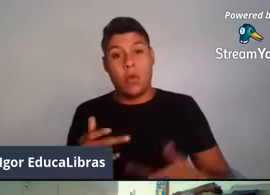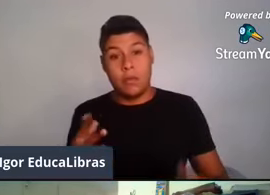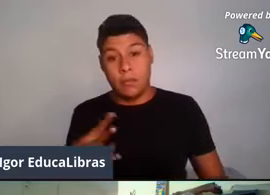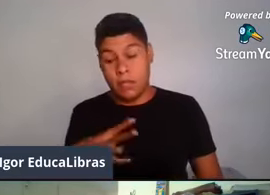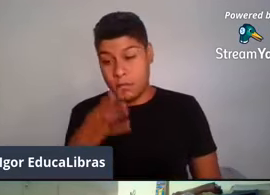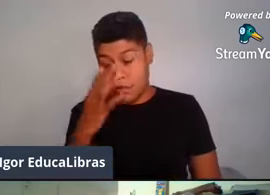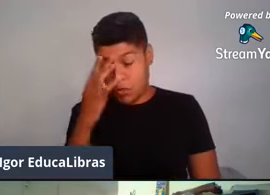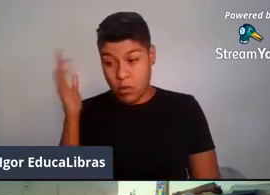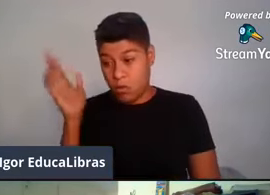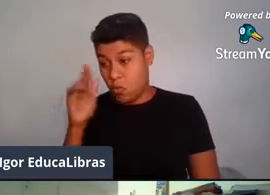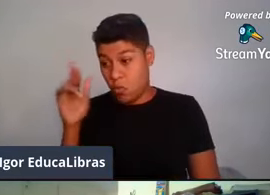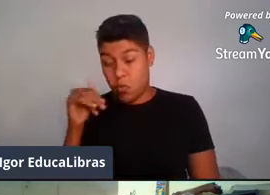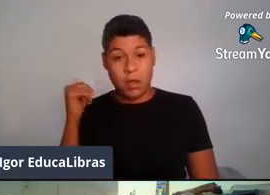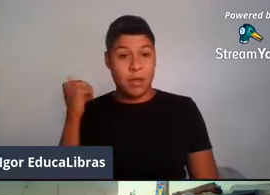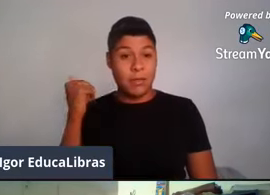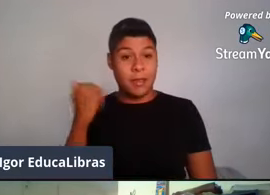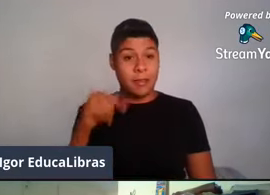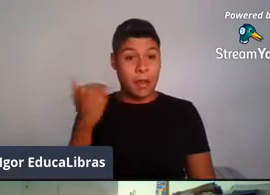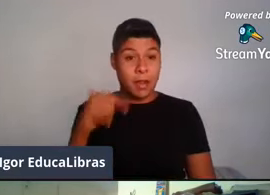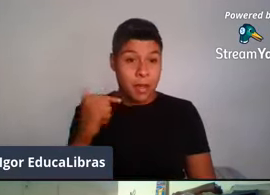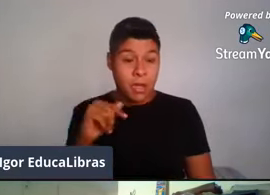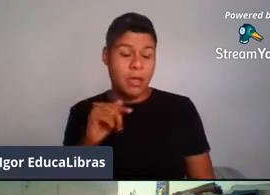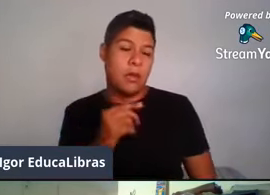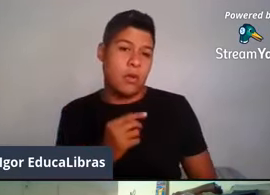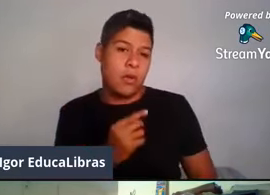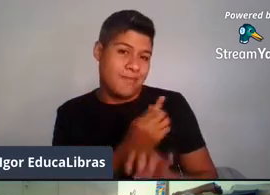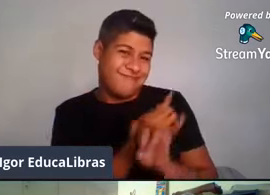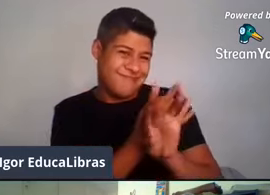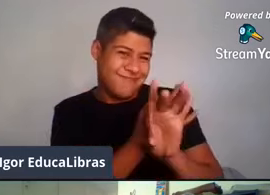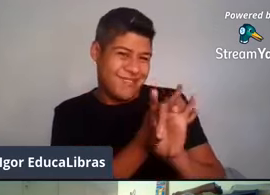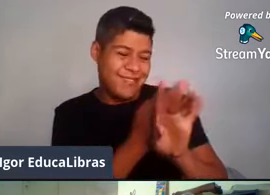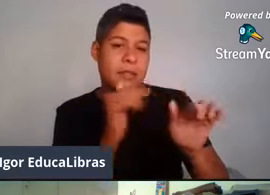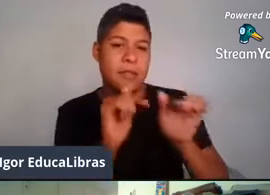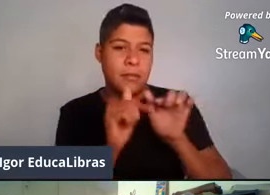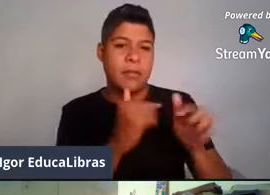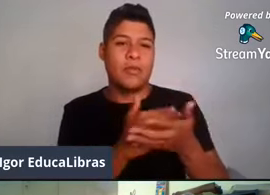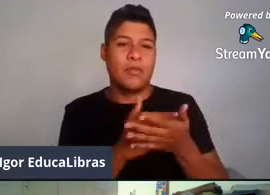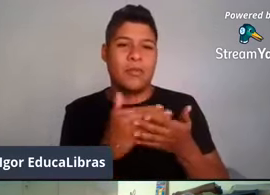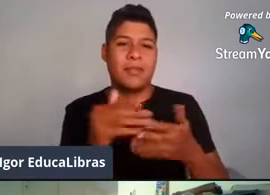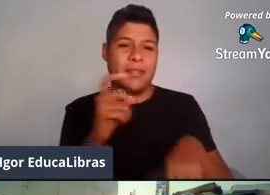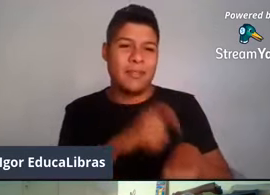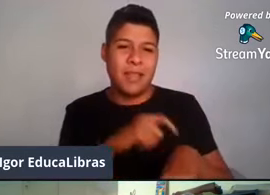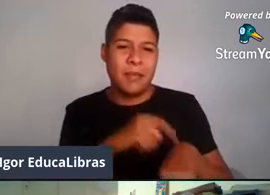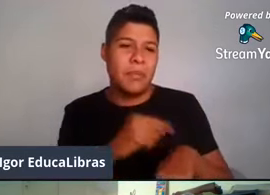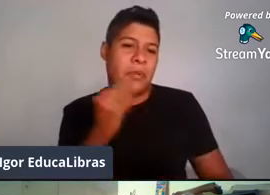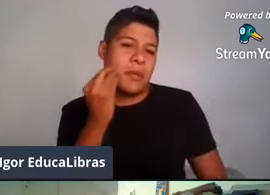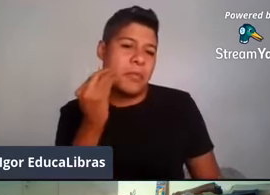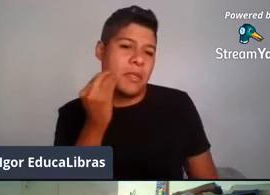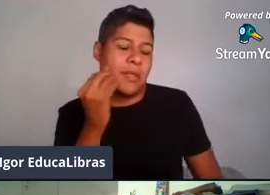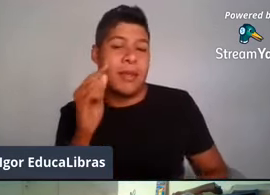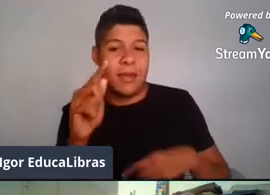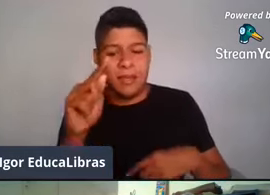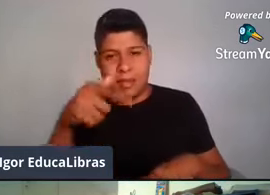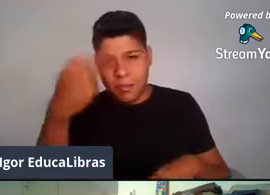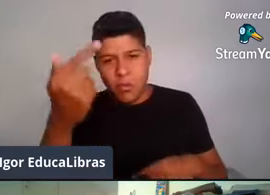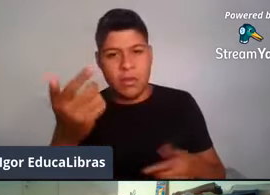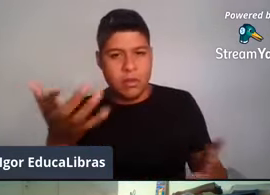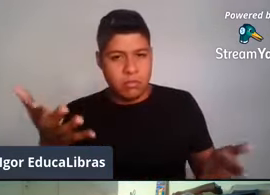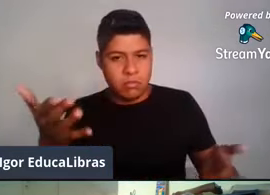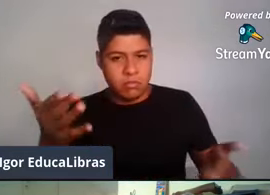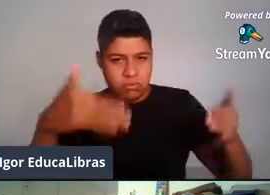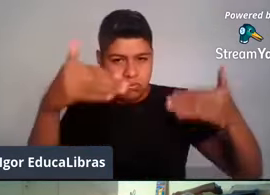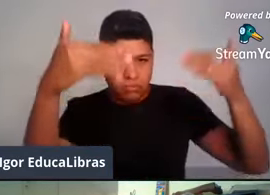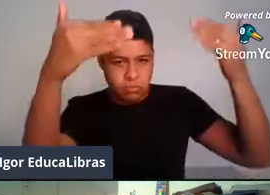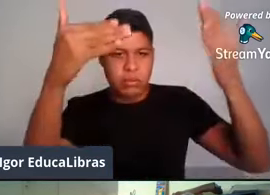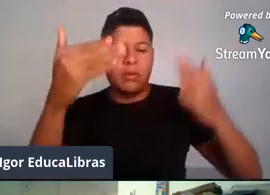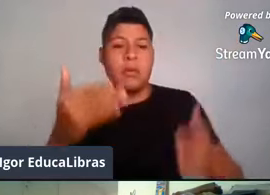nunca atuou em home office, no início você leva um tempo para se adaptar, mas depois vai. Confesso que